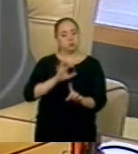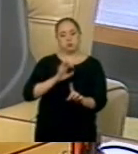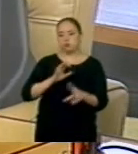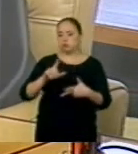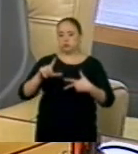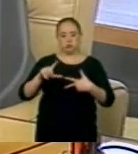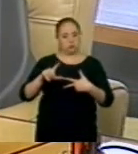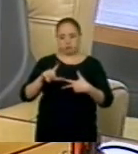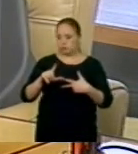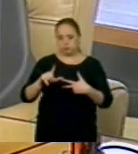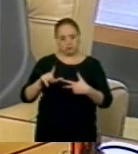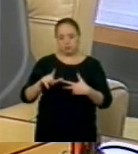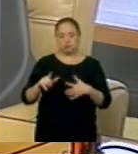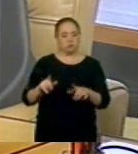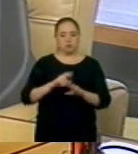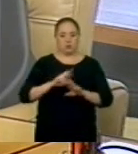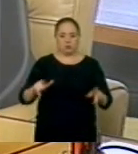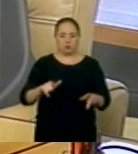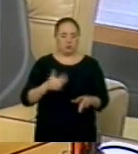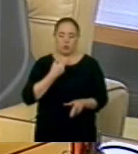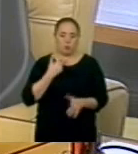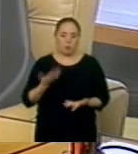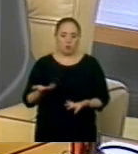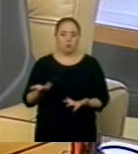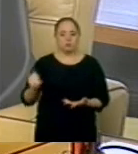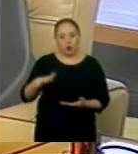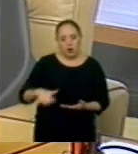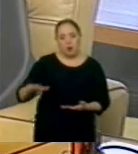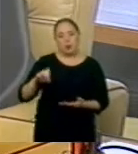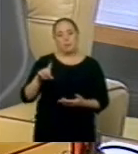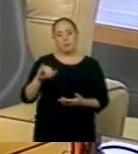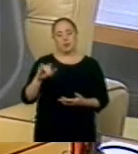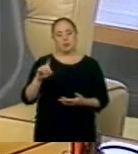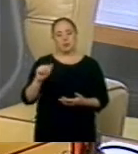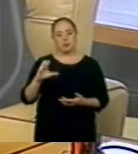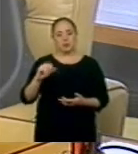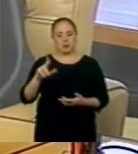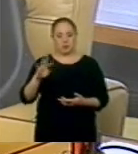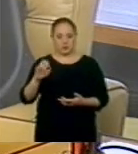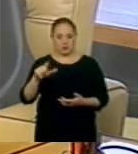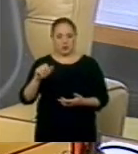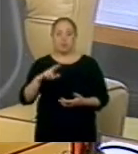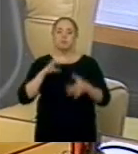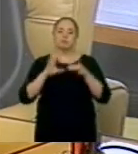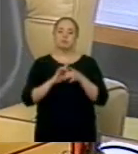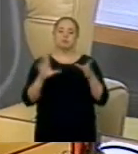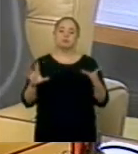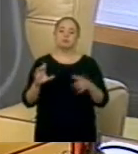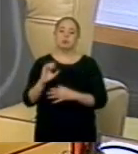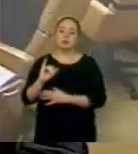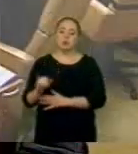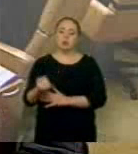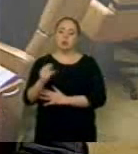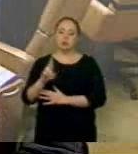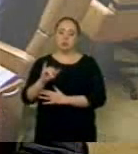Legislativo, inclusive quanto à execução das demais medidas cautelares previstas no ordenamento, que ficam à disposição da jurisdição,